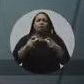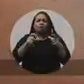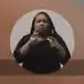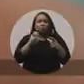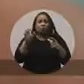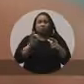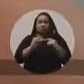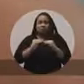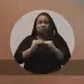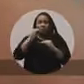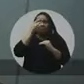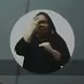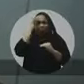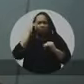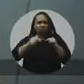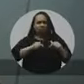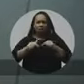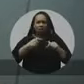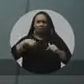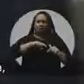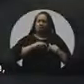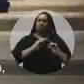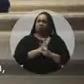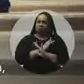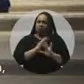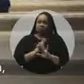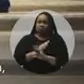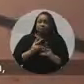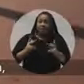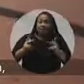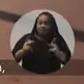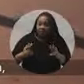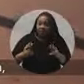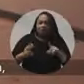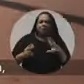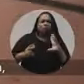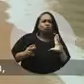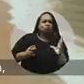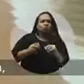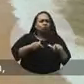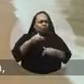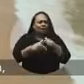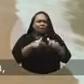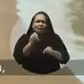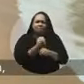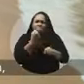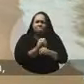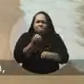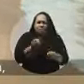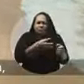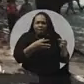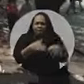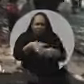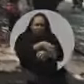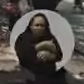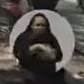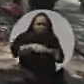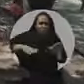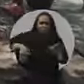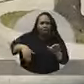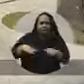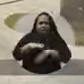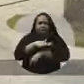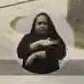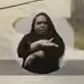pessoas economicamente ativas na nossa cidade. Da mesma forma, todas as nossas obras de requalificação em trechos de orla, de